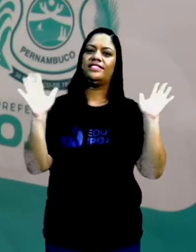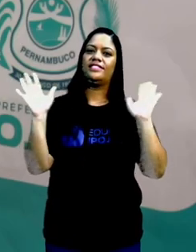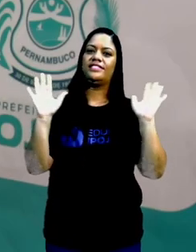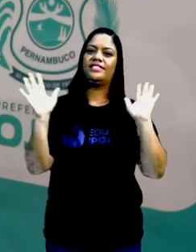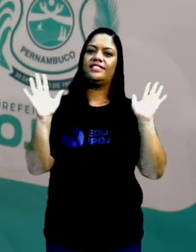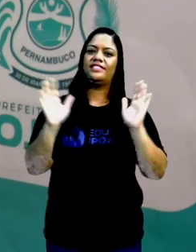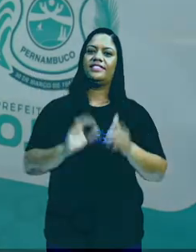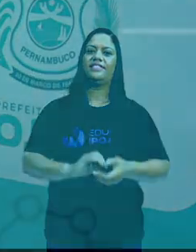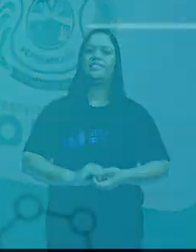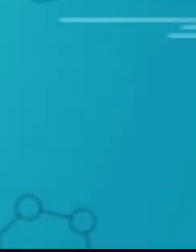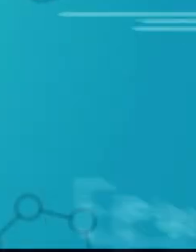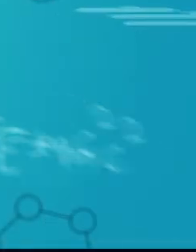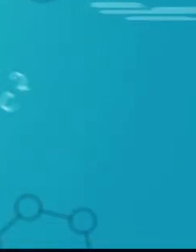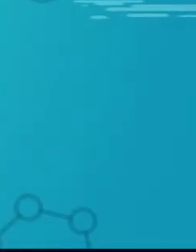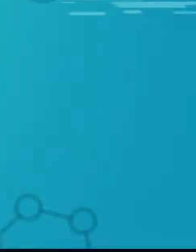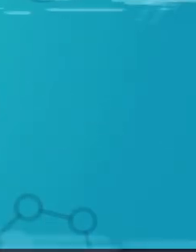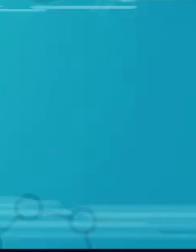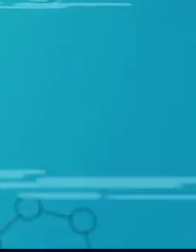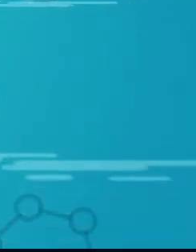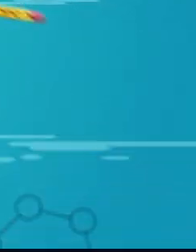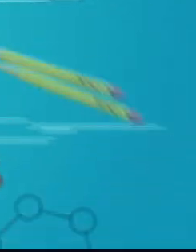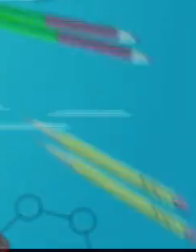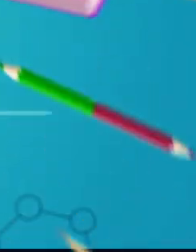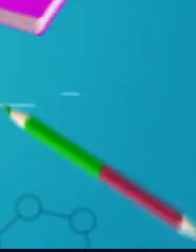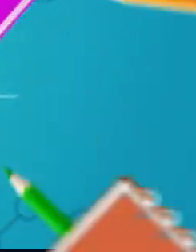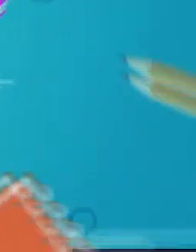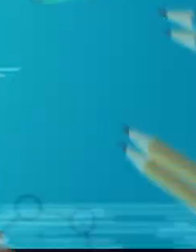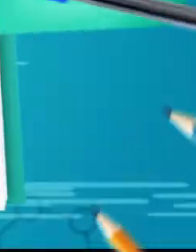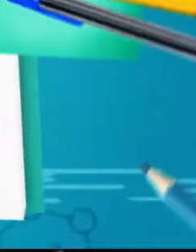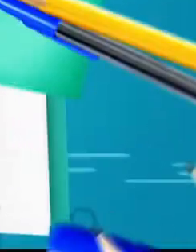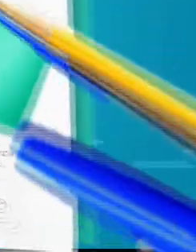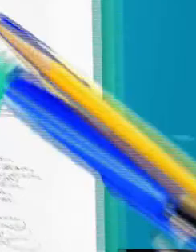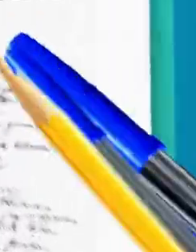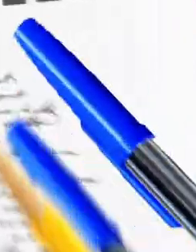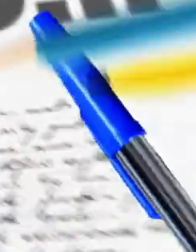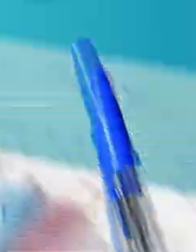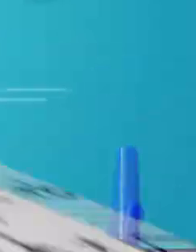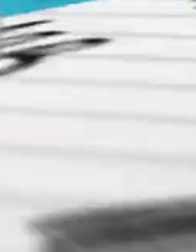tchau, até a próxima aula.